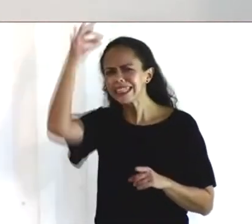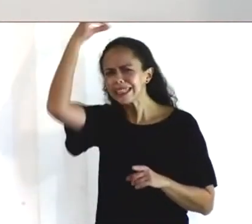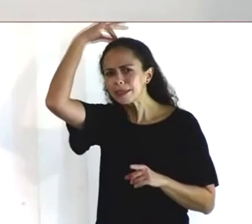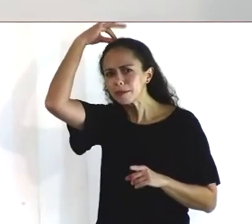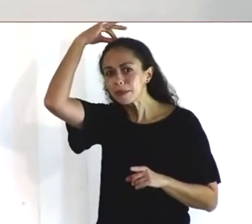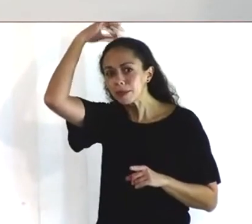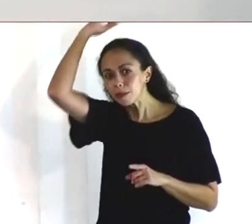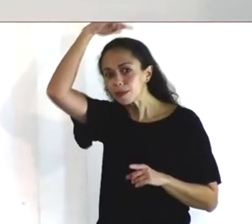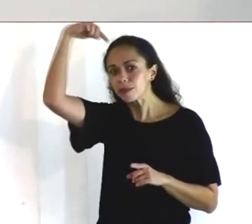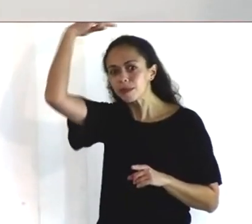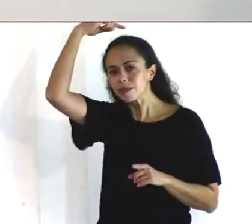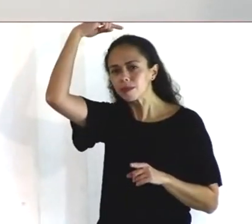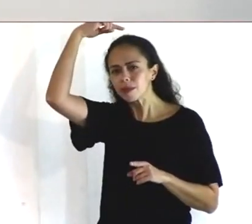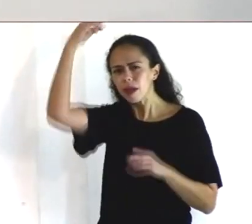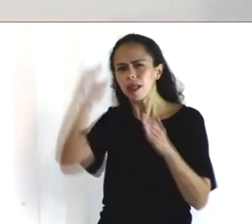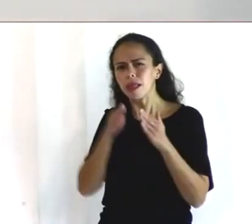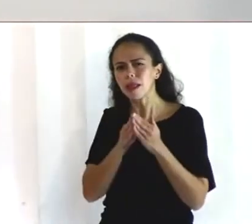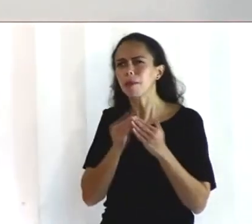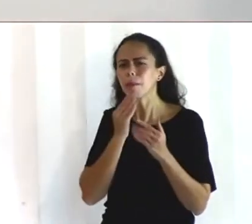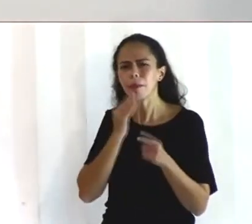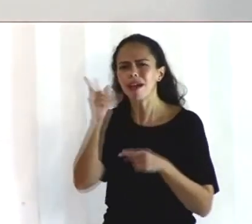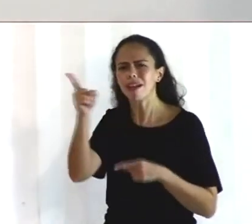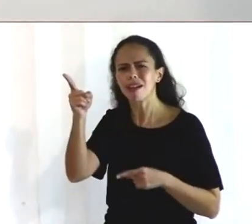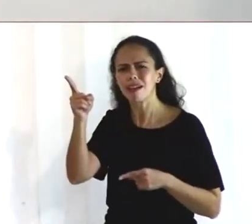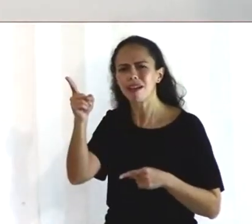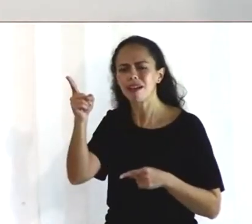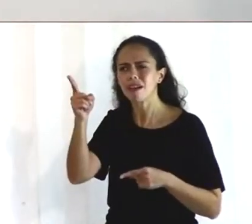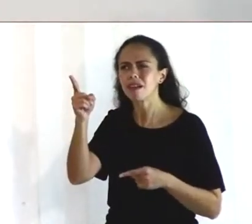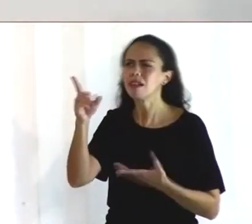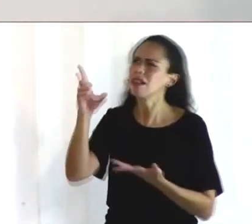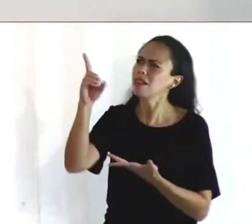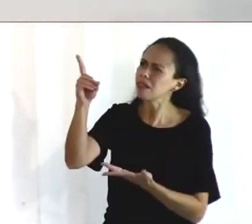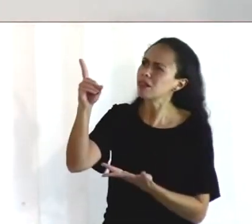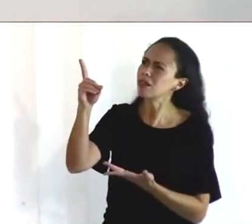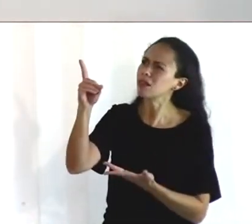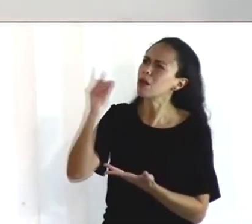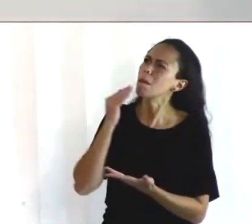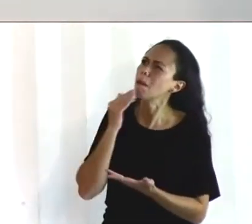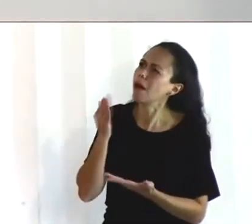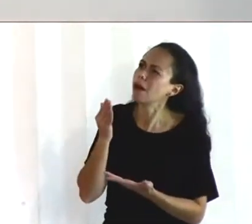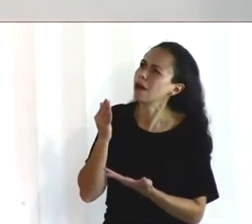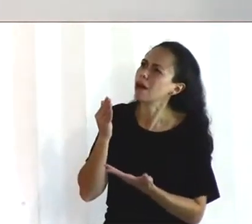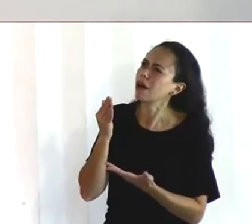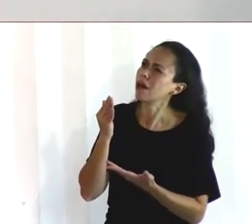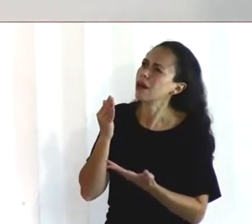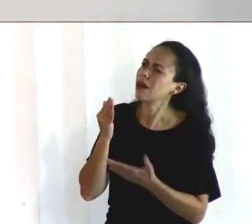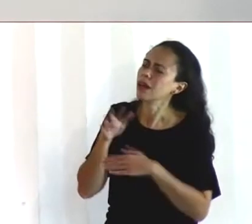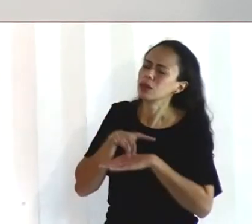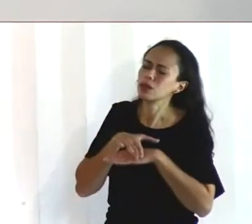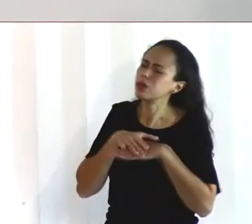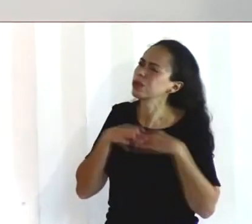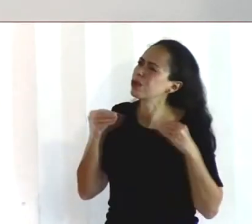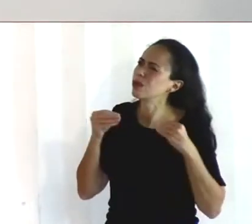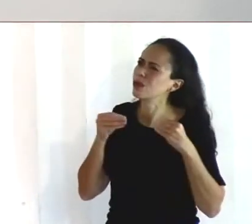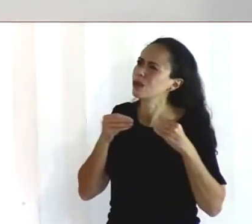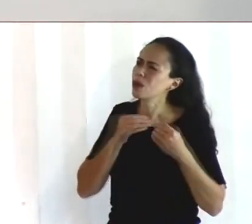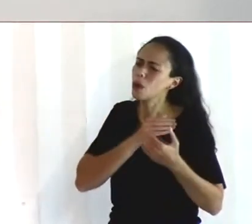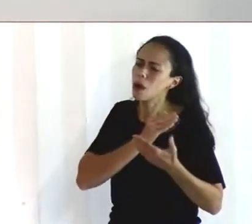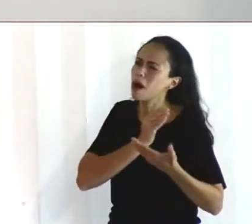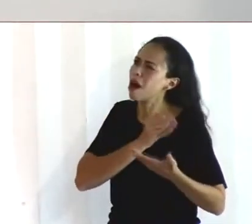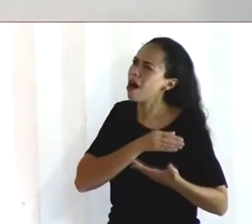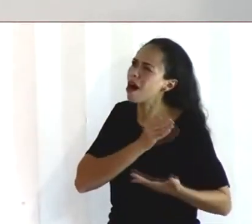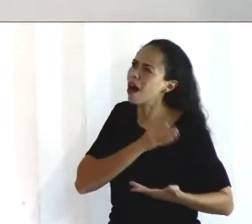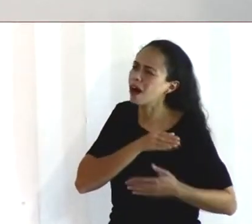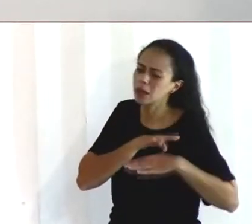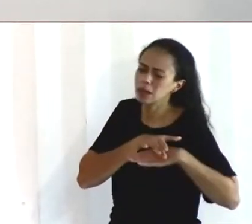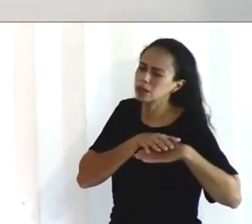cura as áreas da minha vida que estão doentes, eu creio, meus irmãos, que o Espírito Santo vai mostrar. Eu